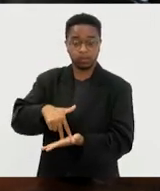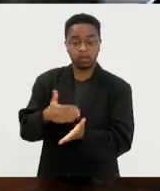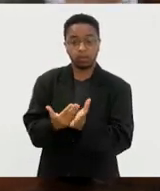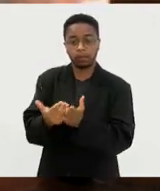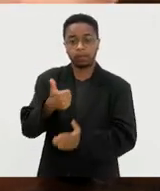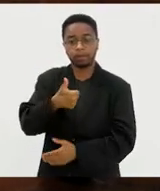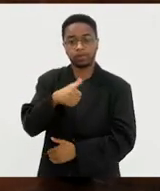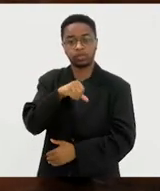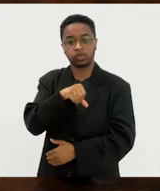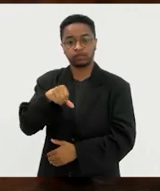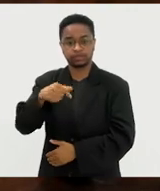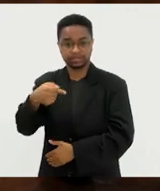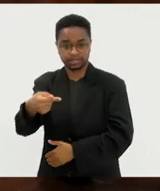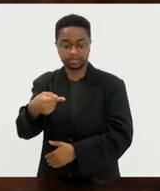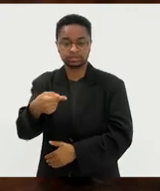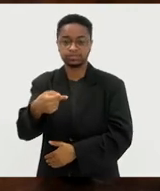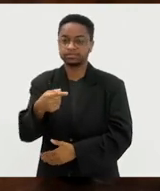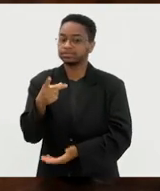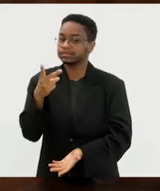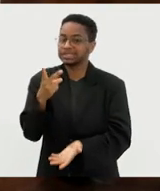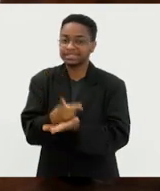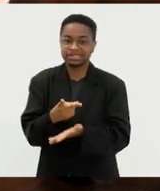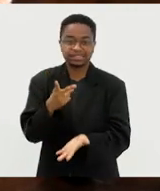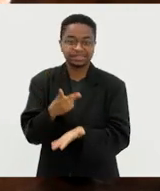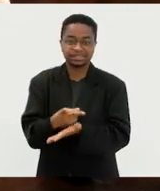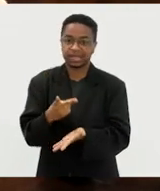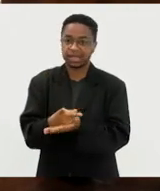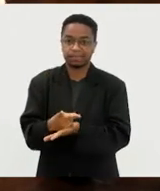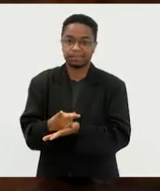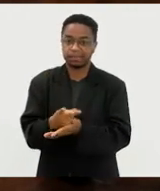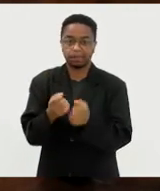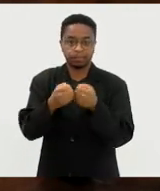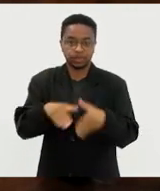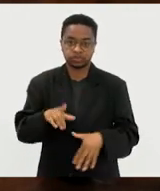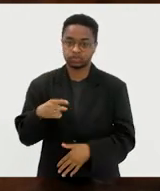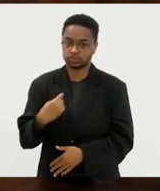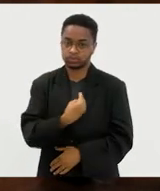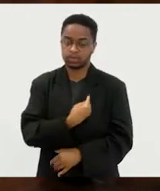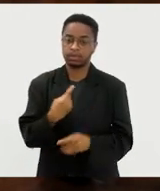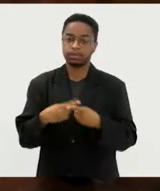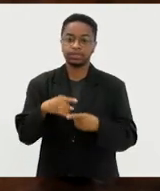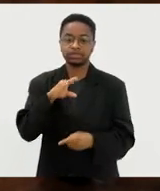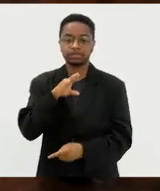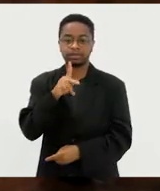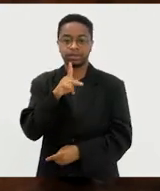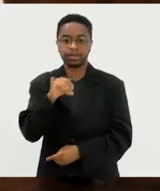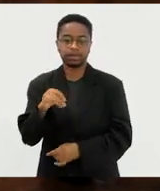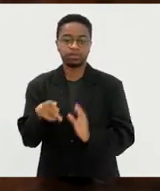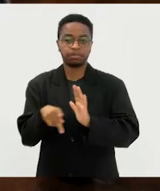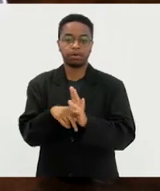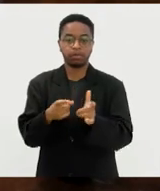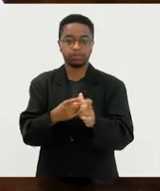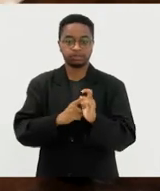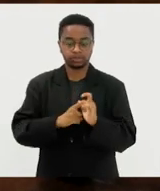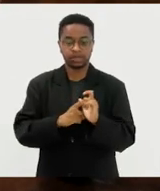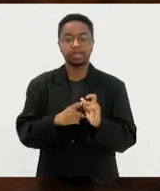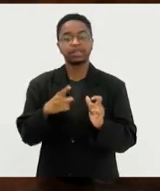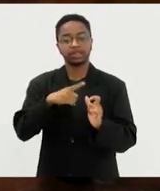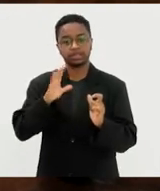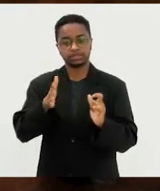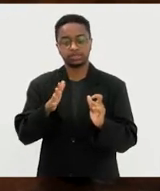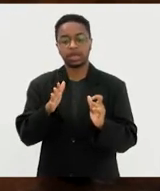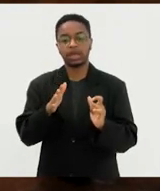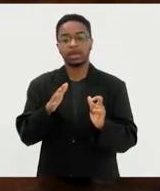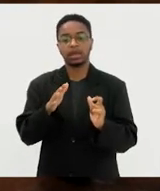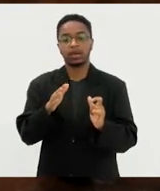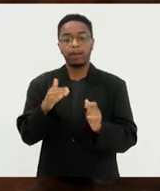97, o Tesouro sempre nos botou o garrote vil. Lá na CPI da dívida, o FMI, aliás,